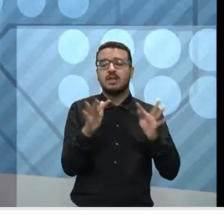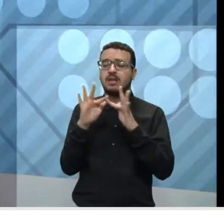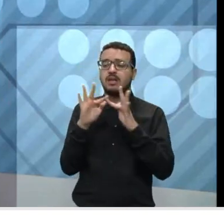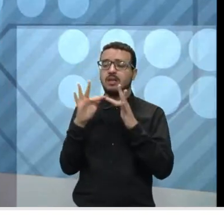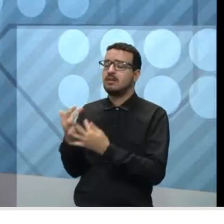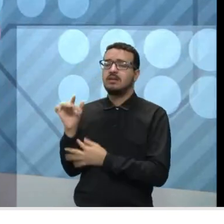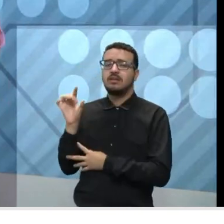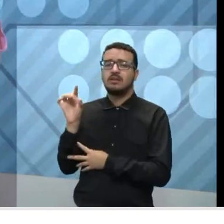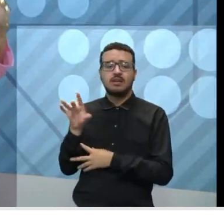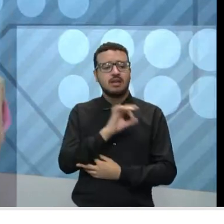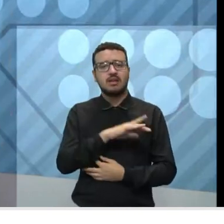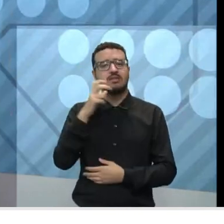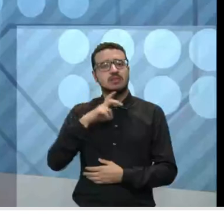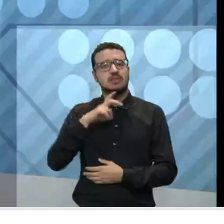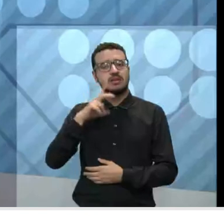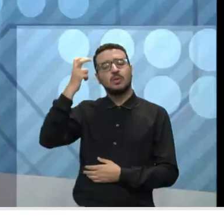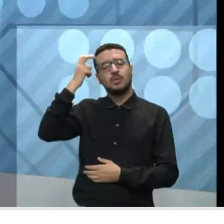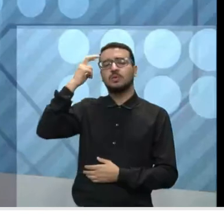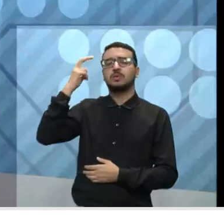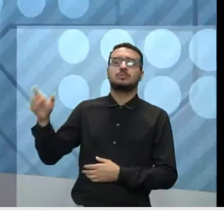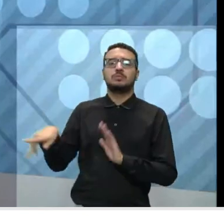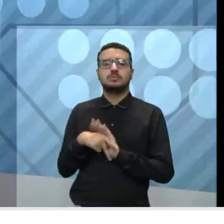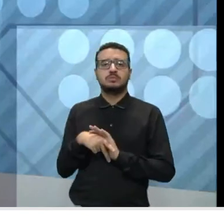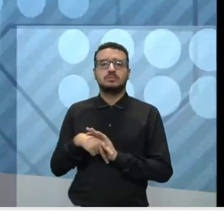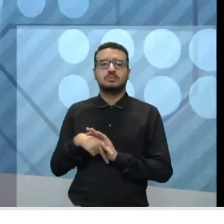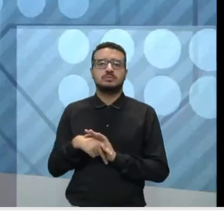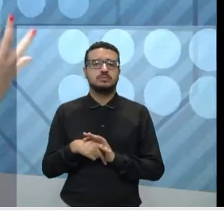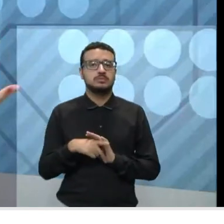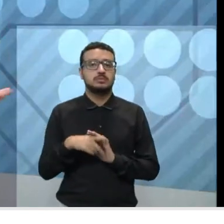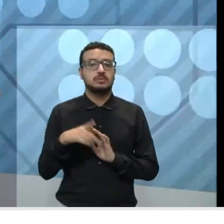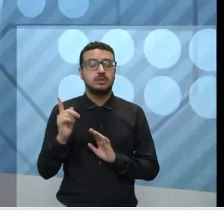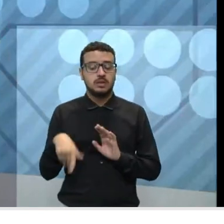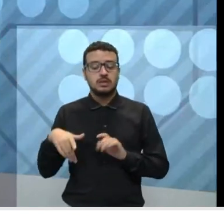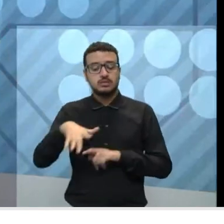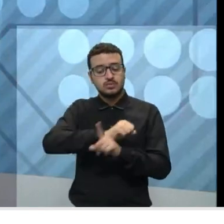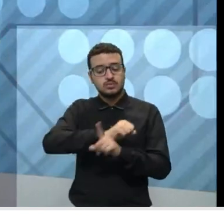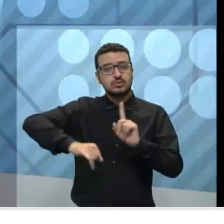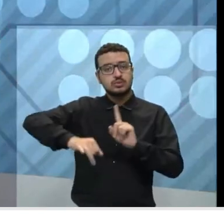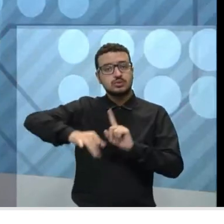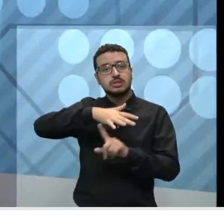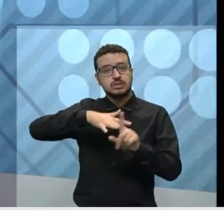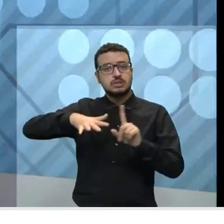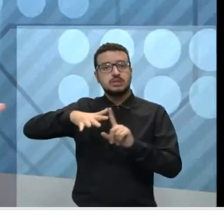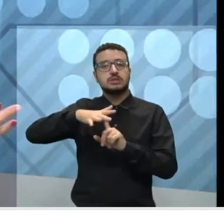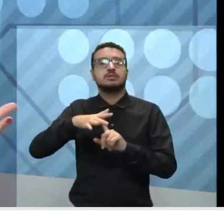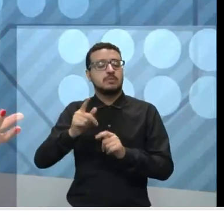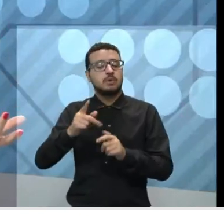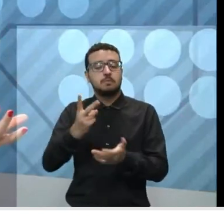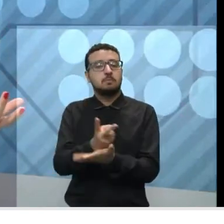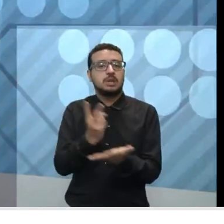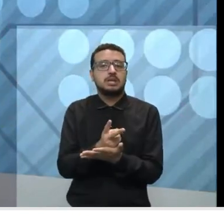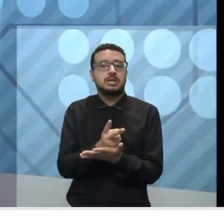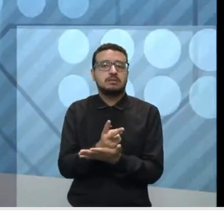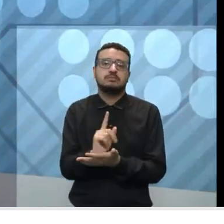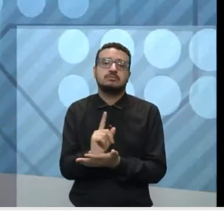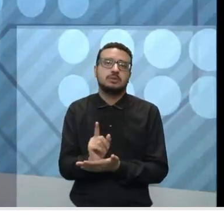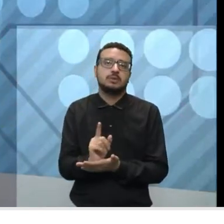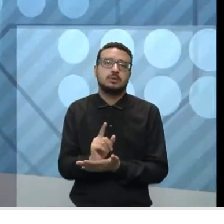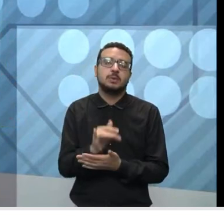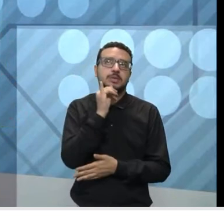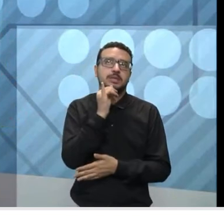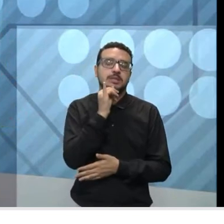que também não é o mesmo, né? Por exemplo, surdos que têm acesso, não é? Acesso à